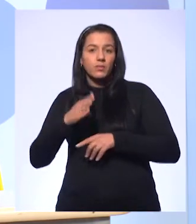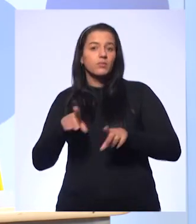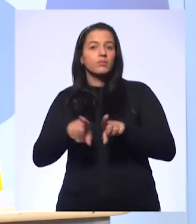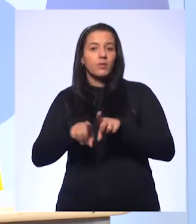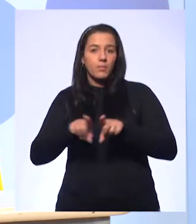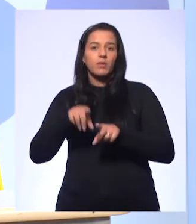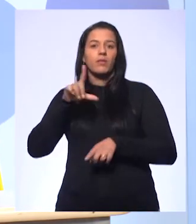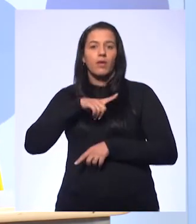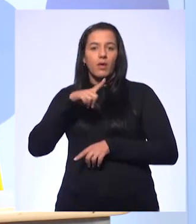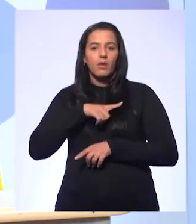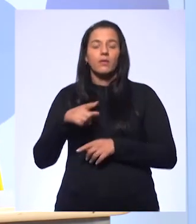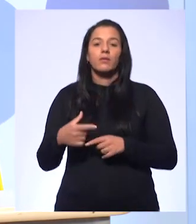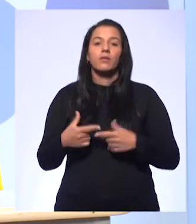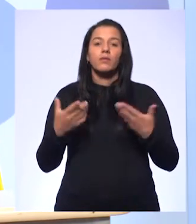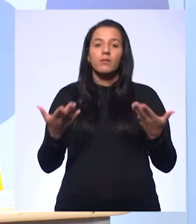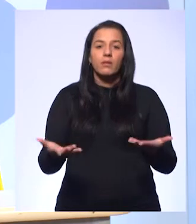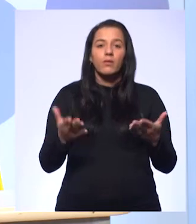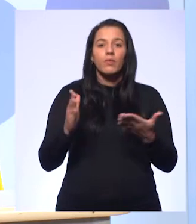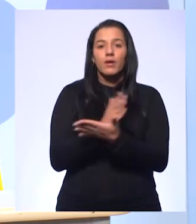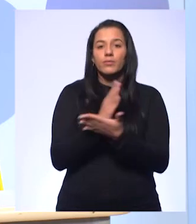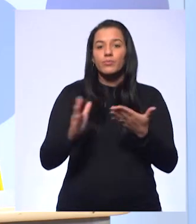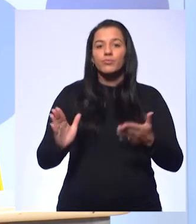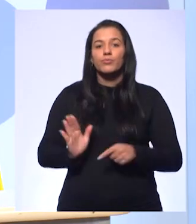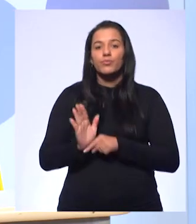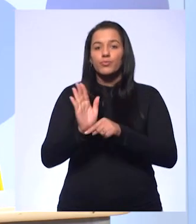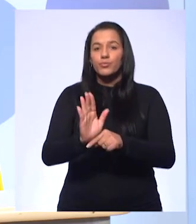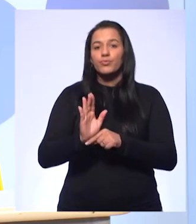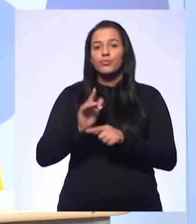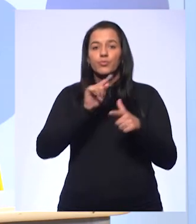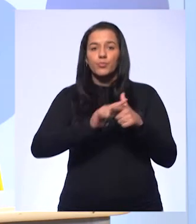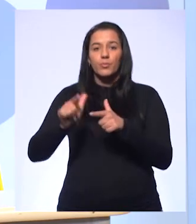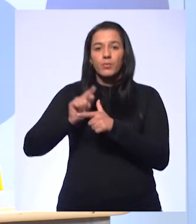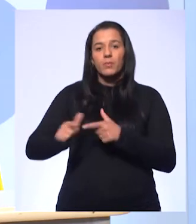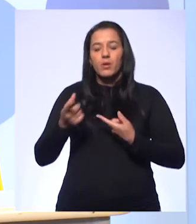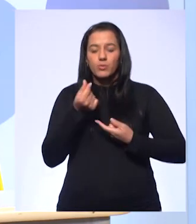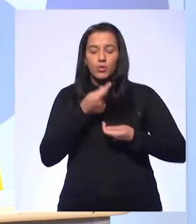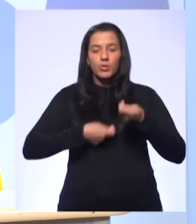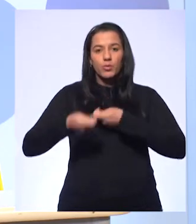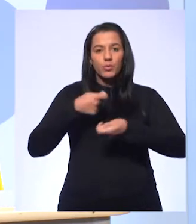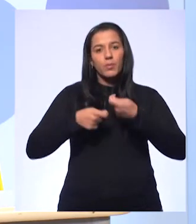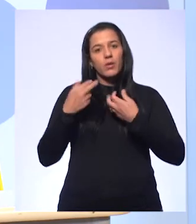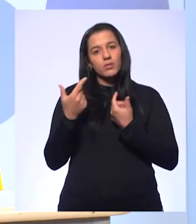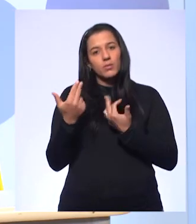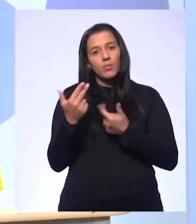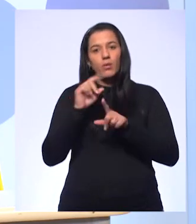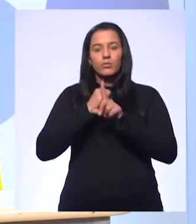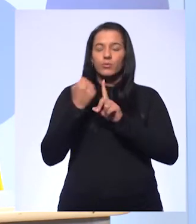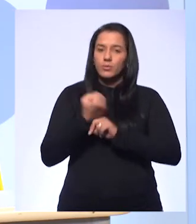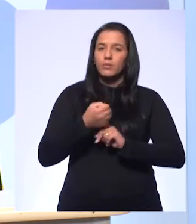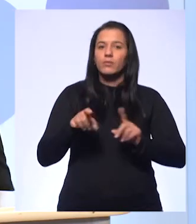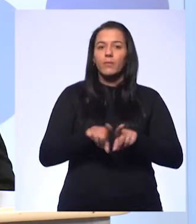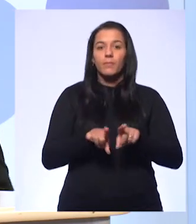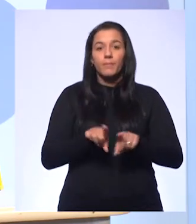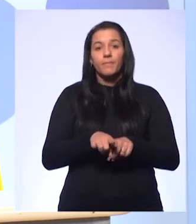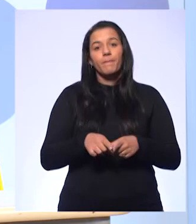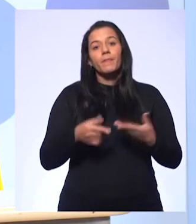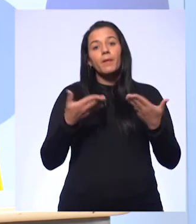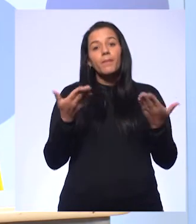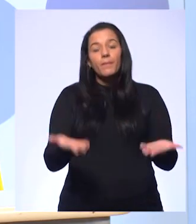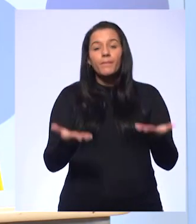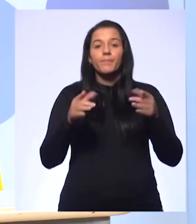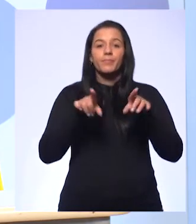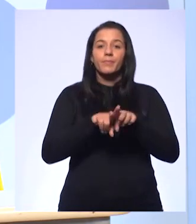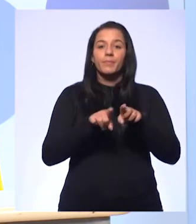e isso acaba permeando também as questões, as problemáticas econômicas e sociais. No mais, eu queria agradecer